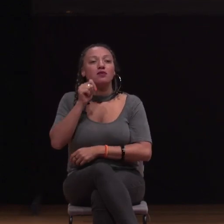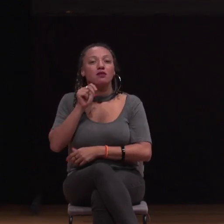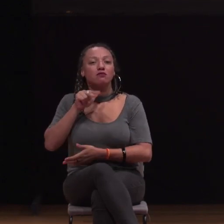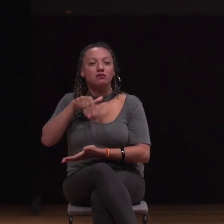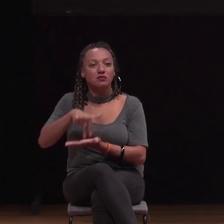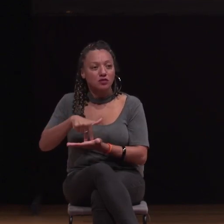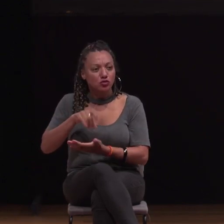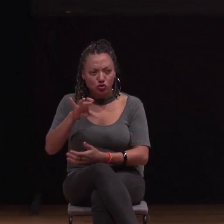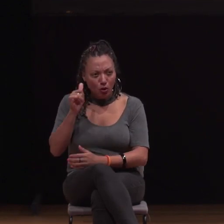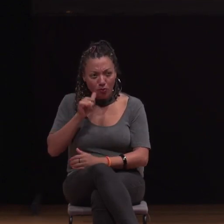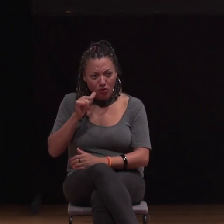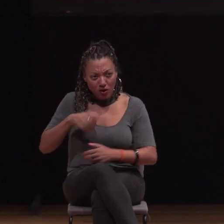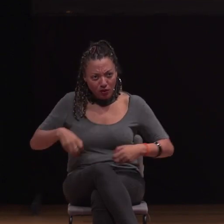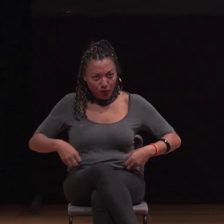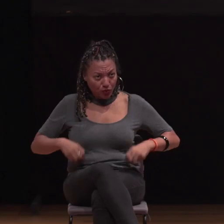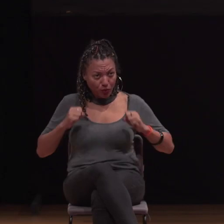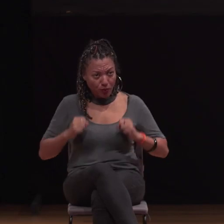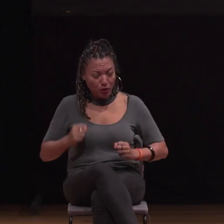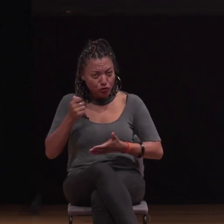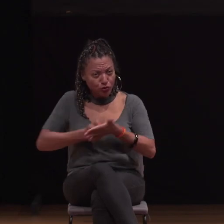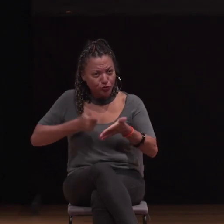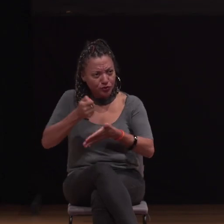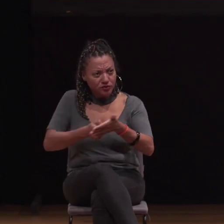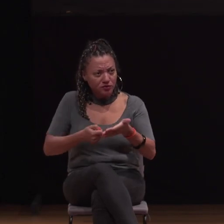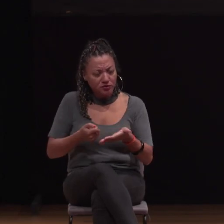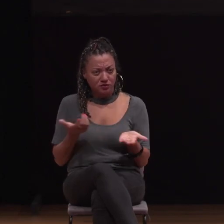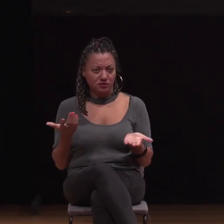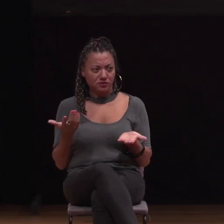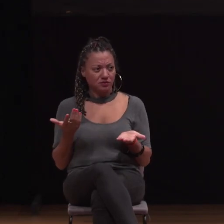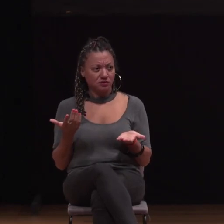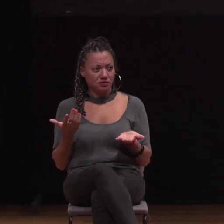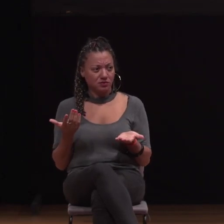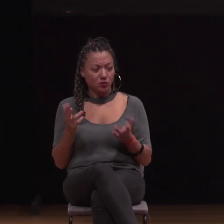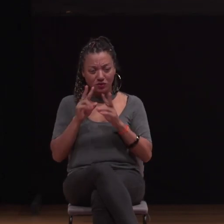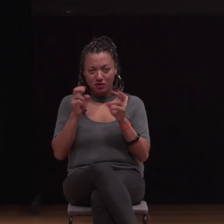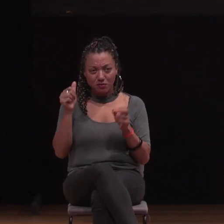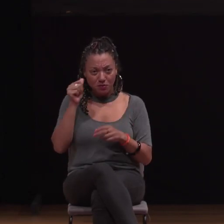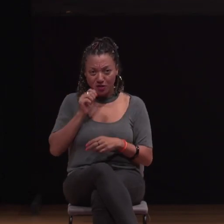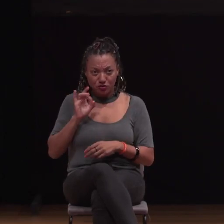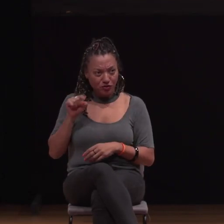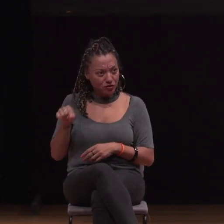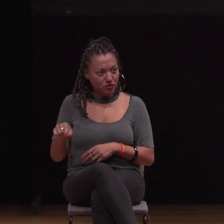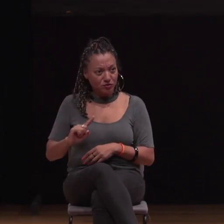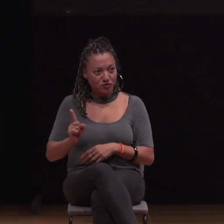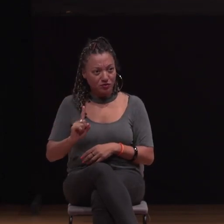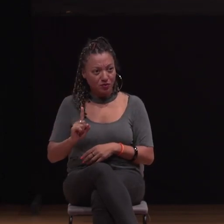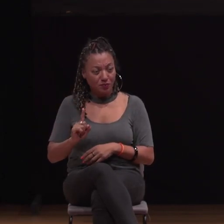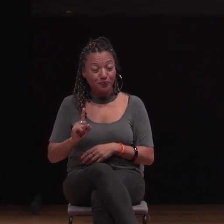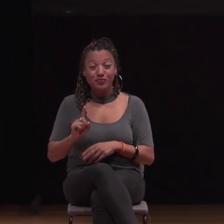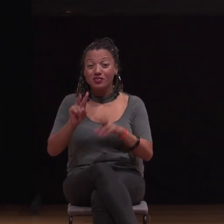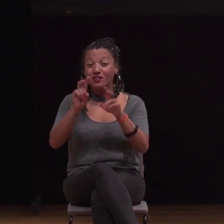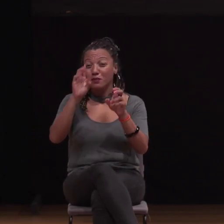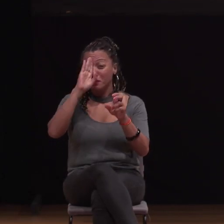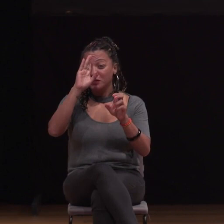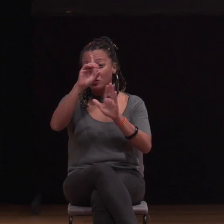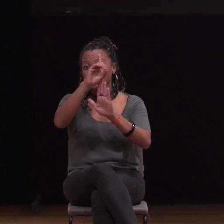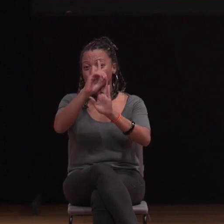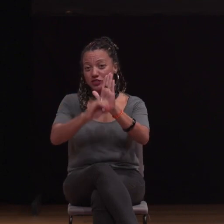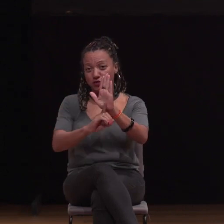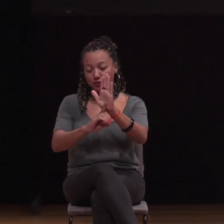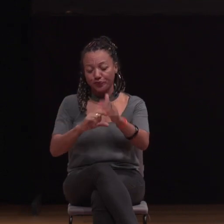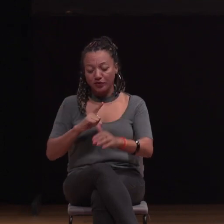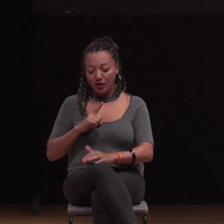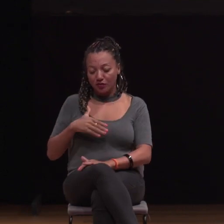tem útero? Oi? Onde é que a gente se perdeu na discussão pelos direitos que eu não entendi? Eu tenho um filho de